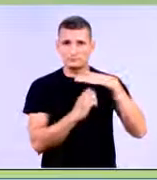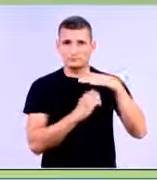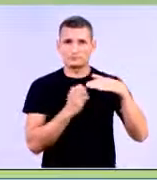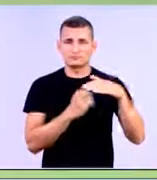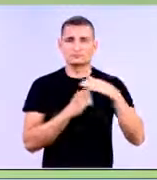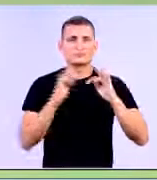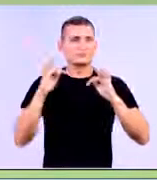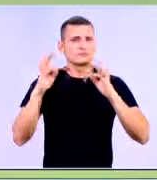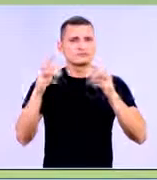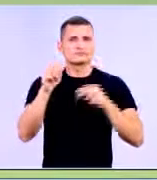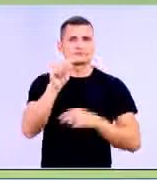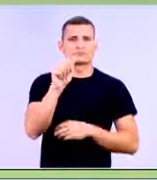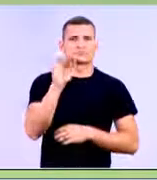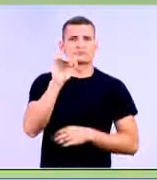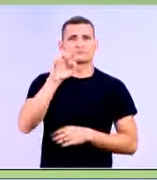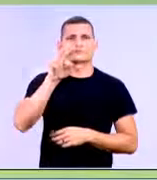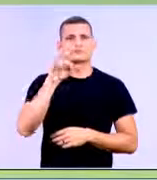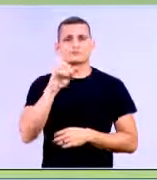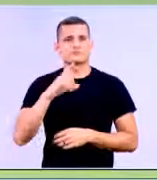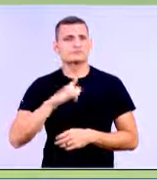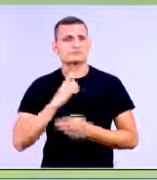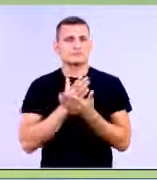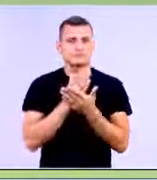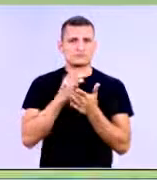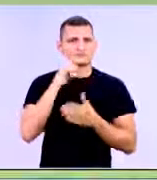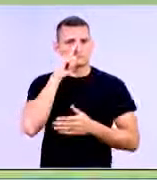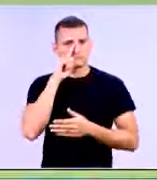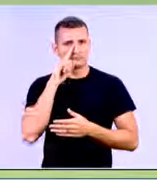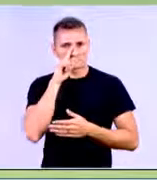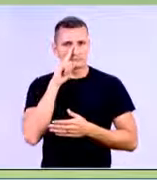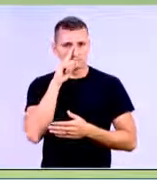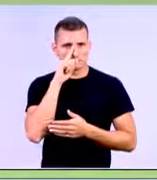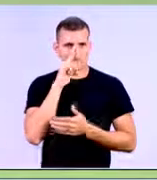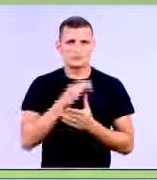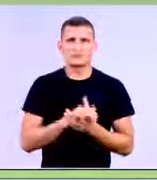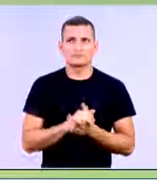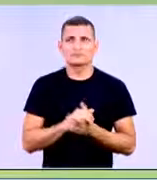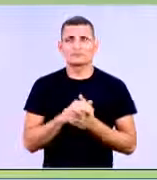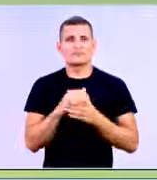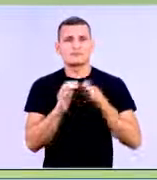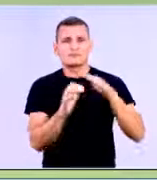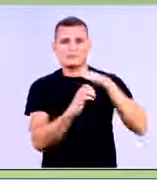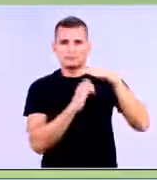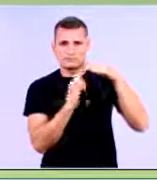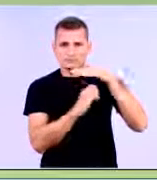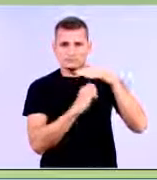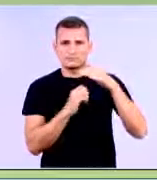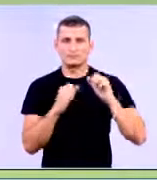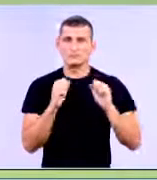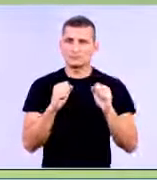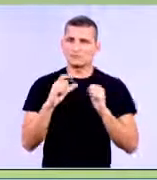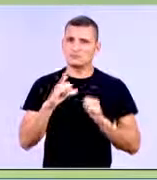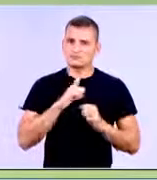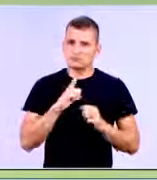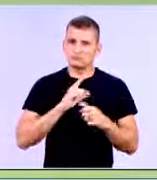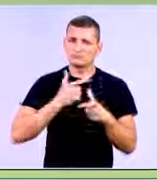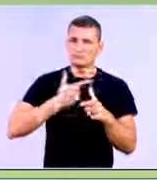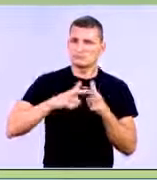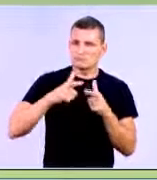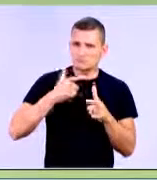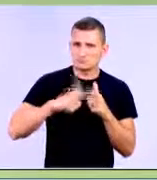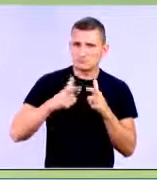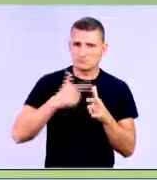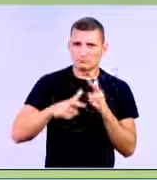todo ativo apresenta algum risco à organização e pode gerar um impacto grande